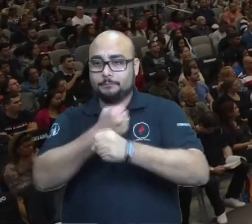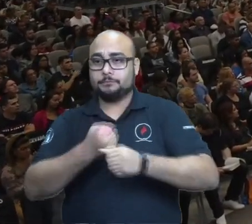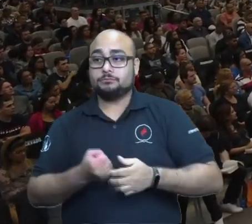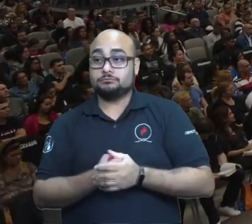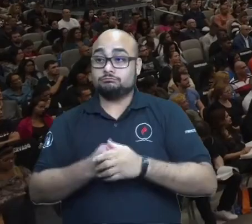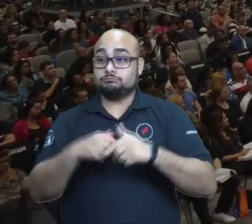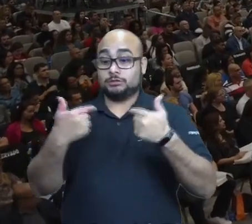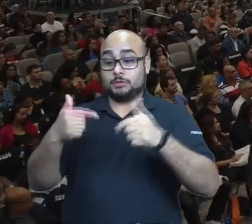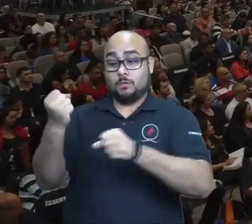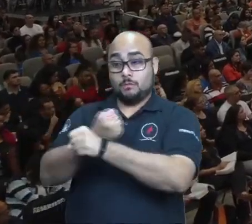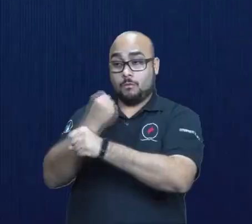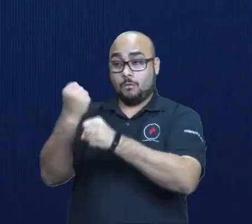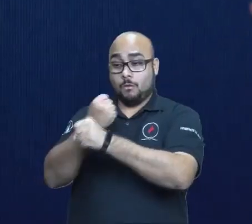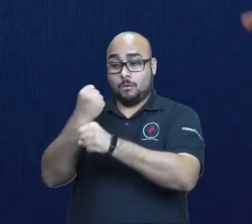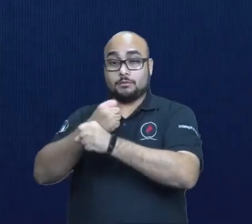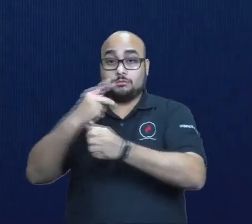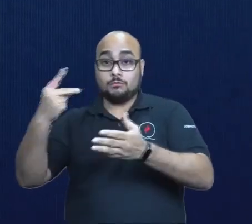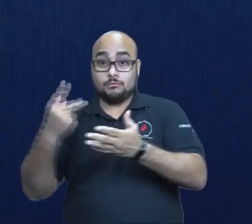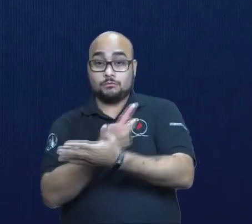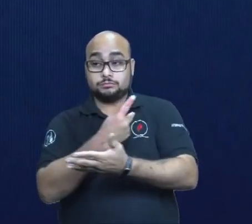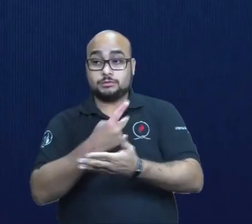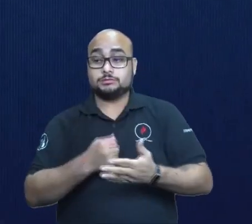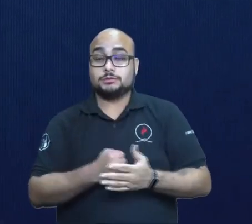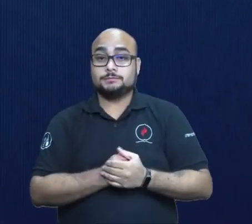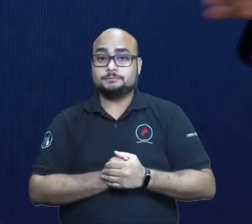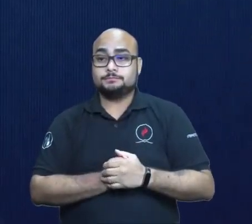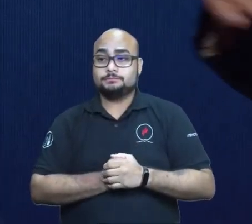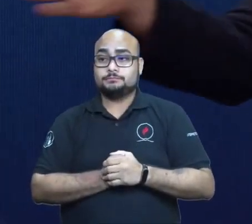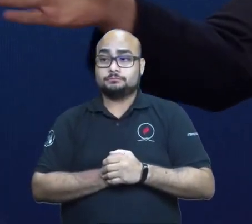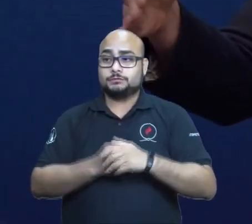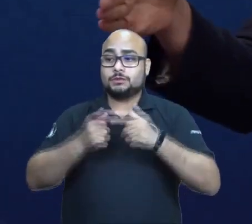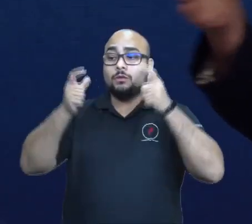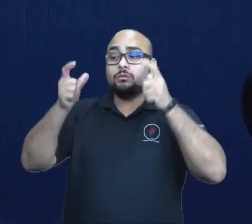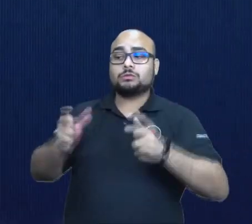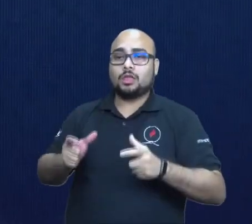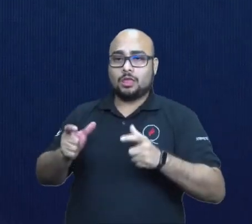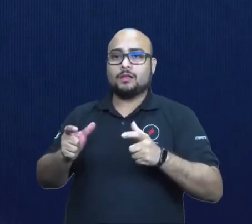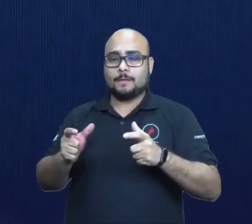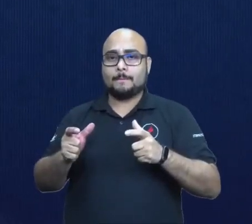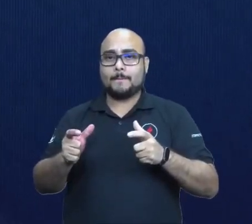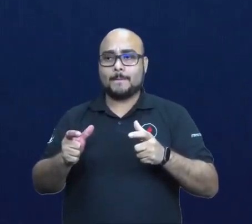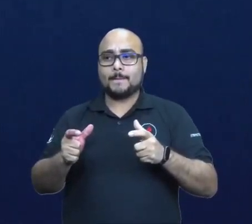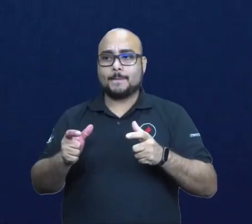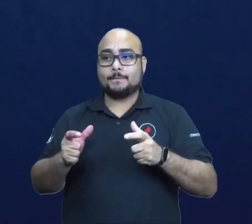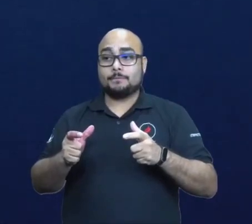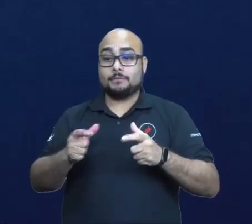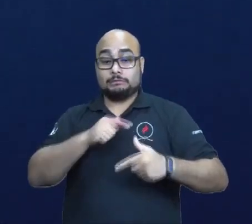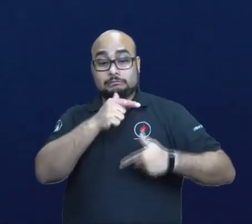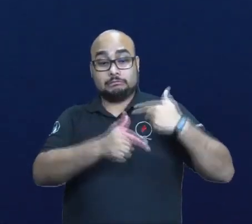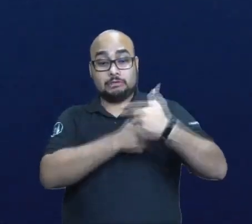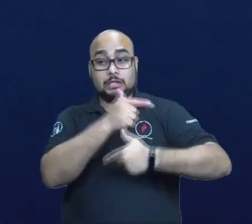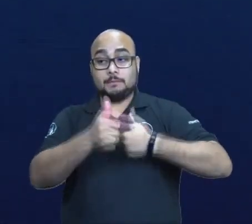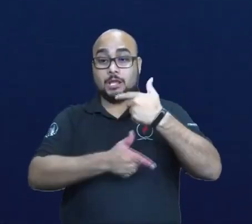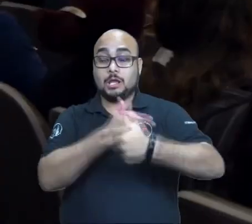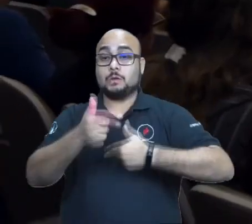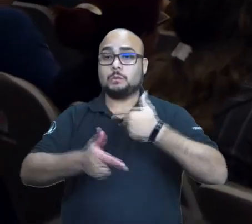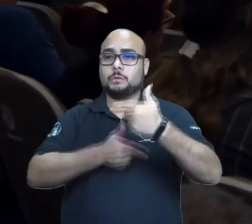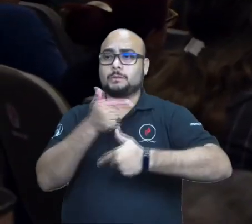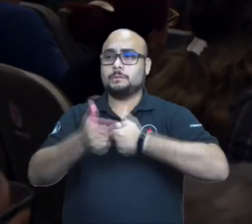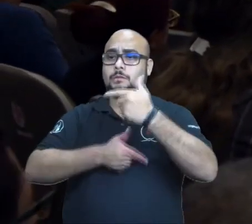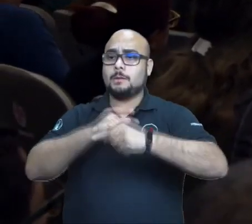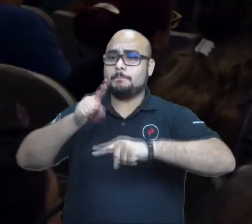a obra tá acontecendo é o lugar ali onde as movimentações estão acontecendo as ferramentas estão ali